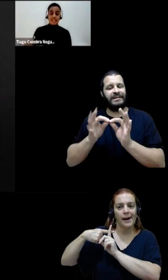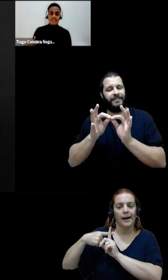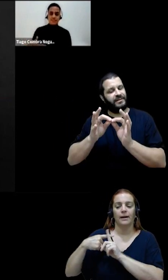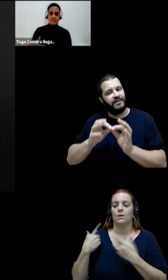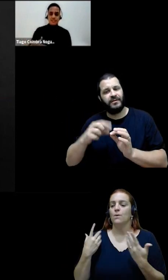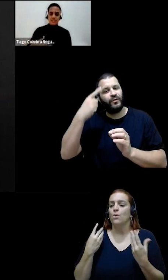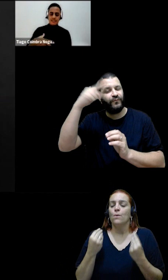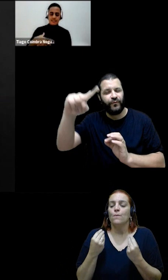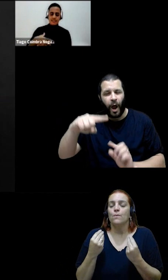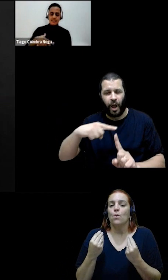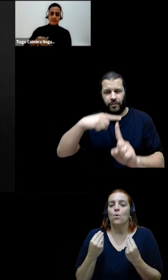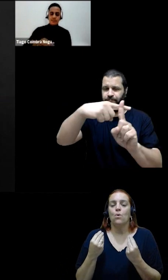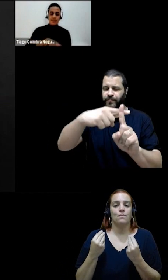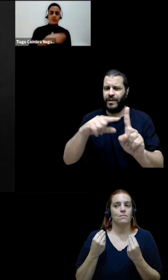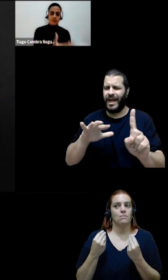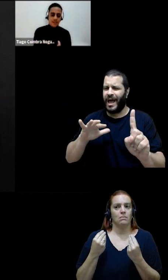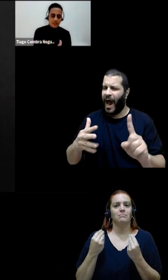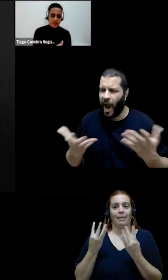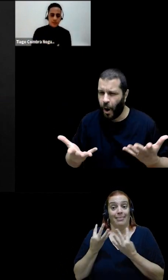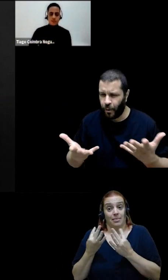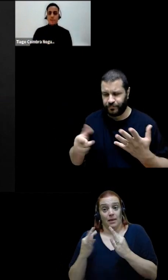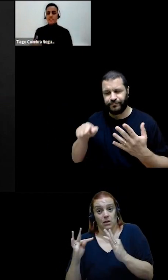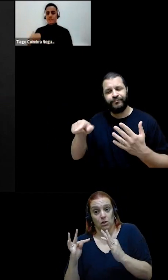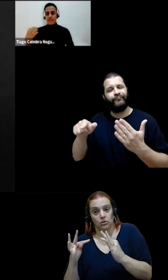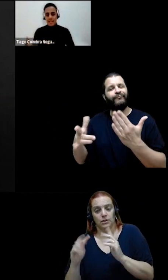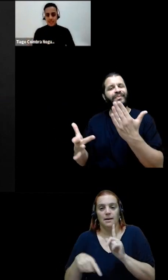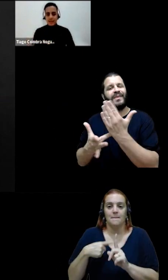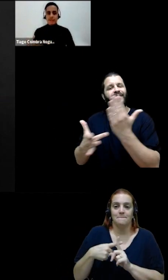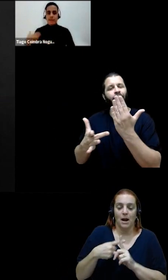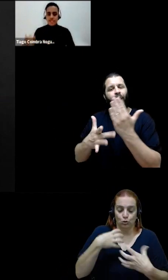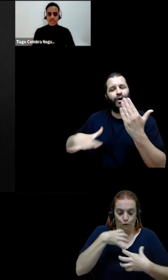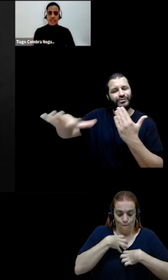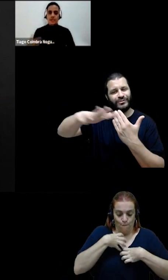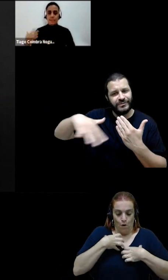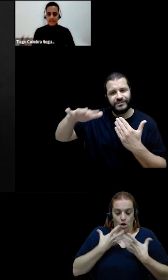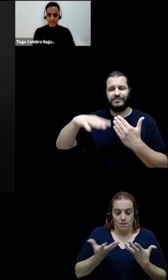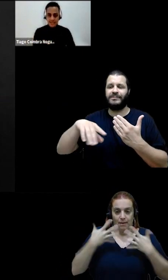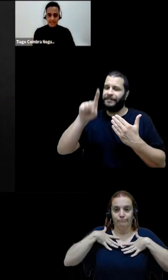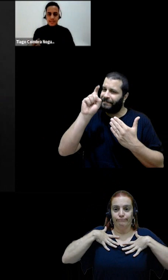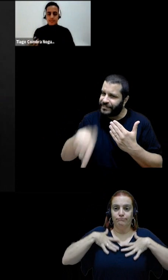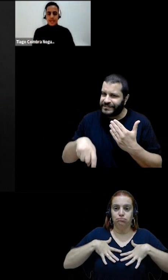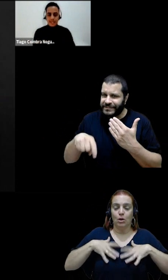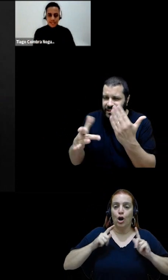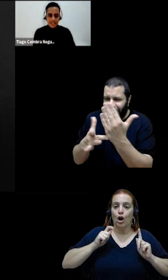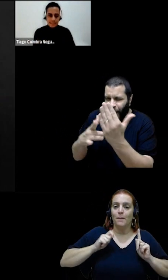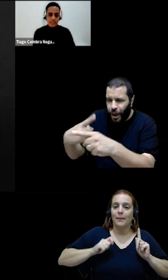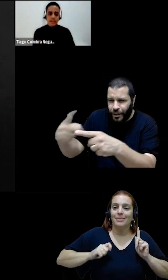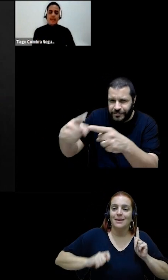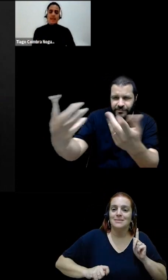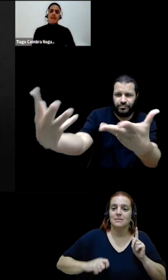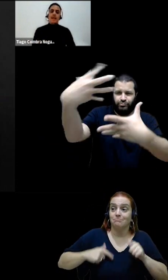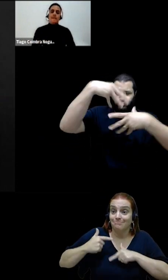esses tanto os recursos tecnológicos como a atividade, a forma de adquirir competências para atuar em